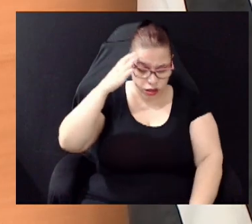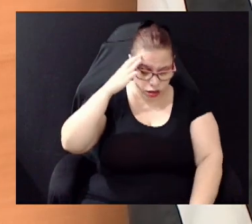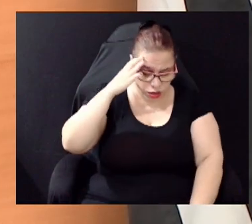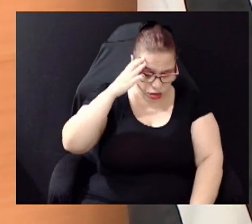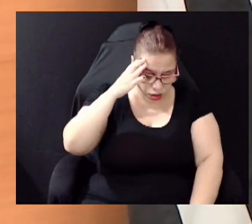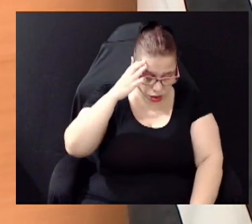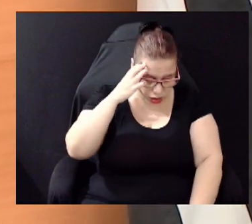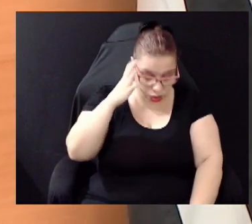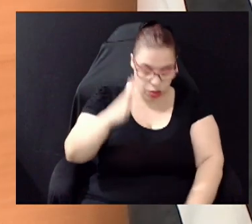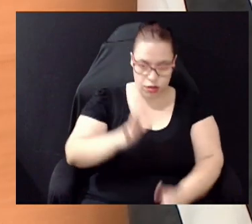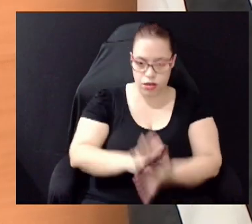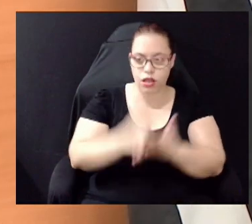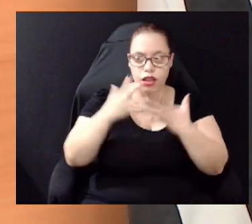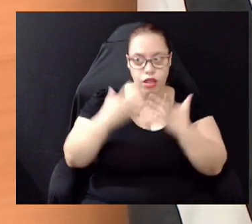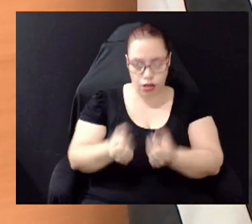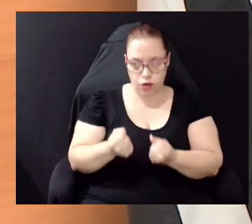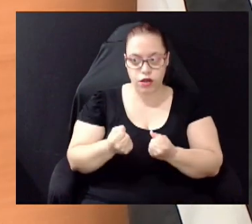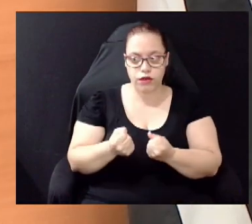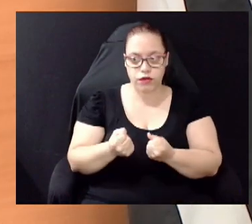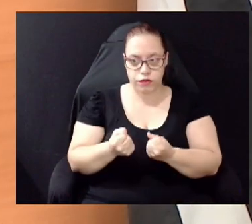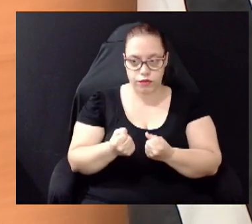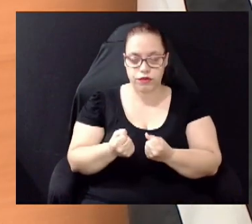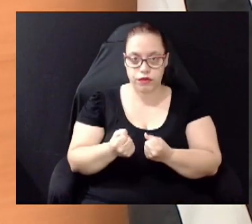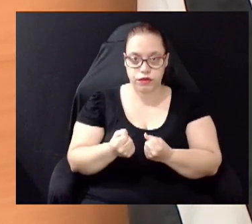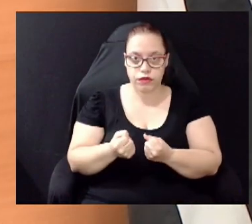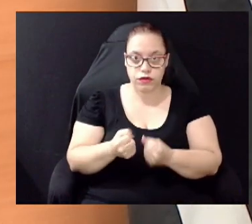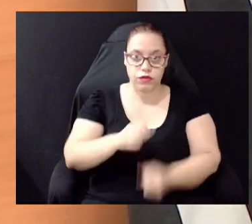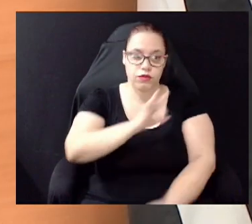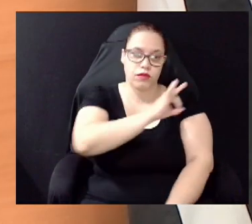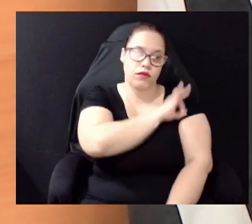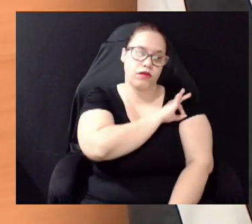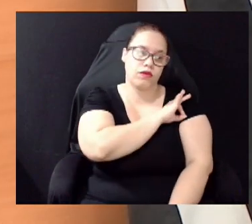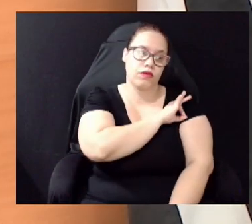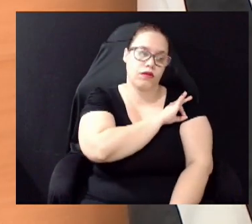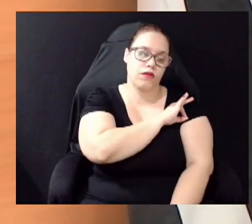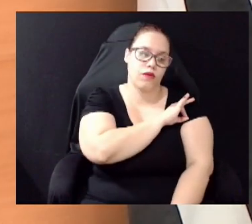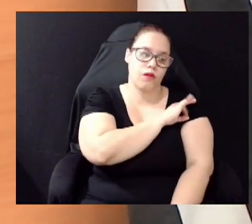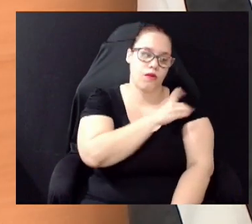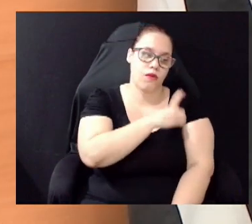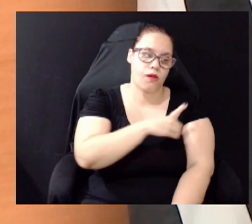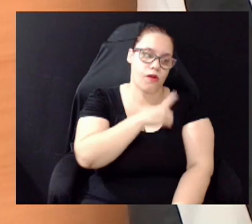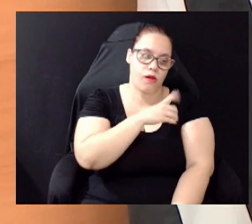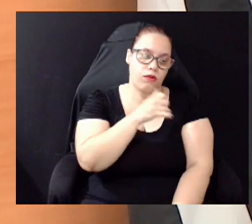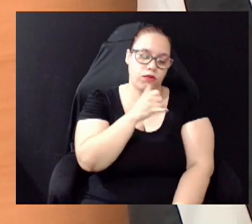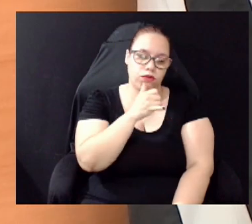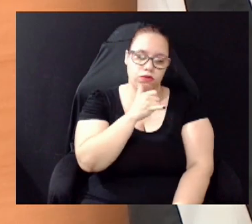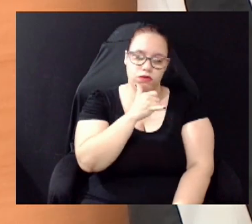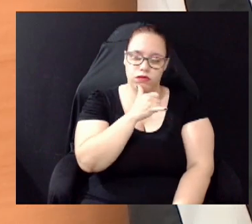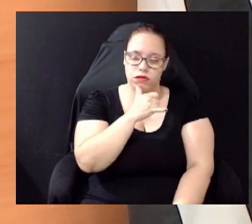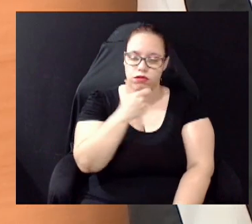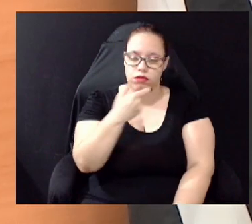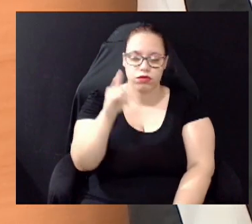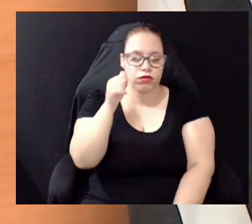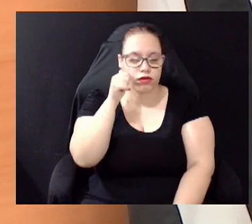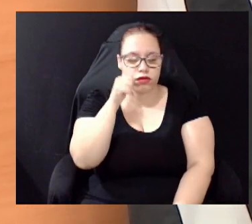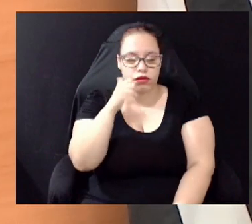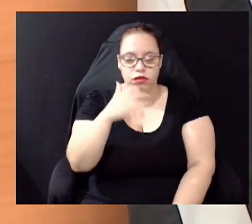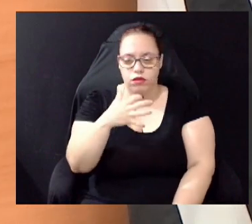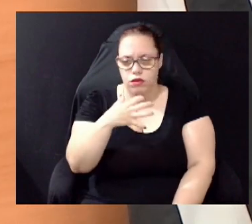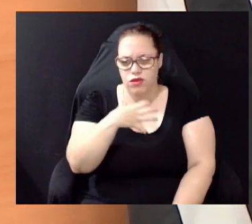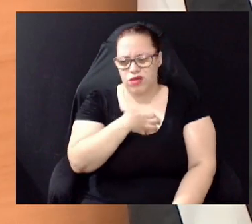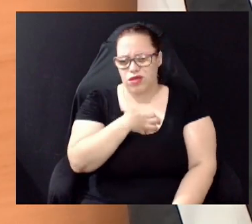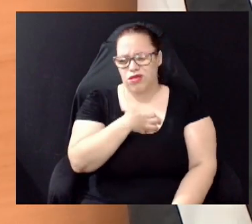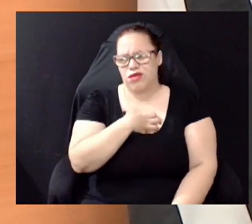acolhimento. Pensando em delegacia, é uma frustração para as mulheres quando vão à delegacia e se sente mais ofendida,